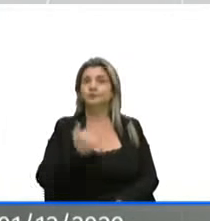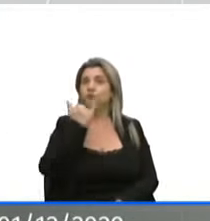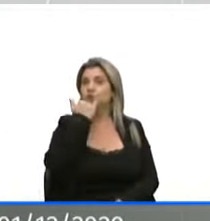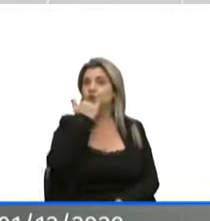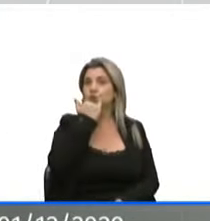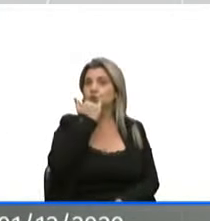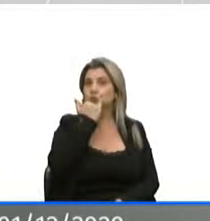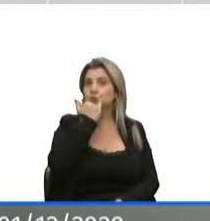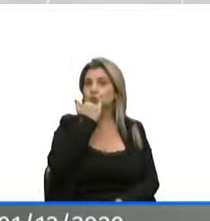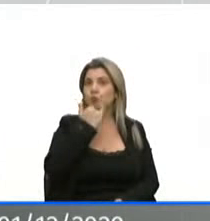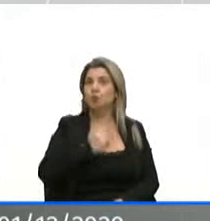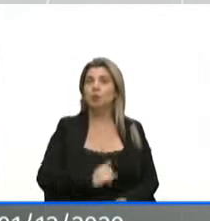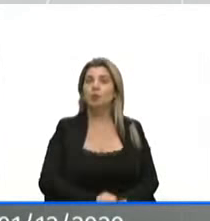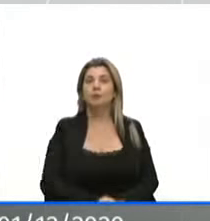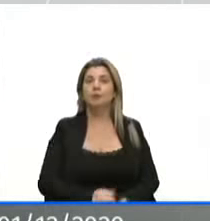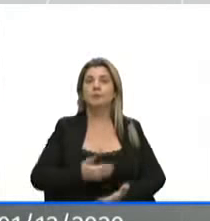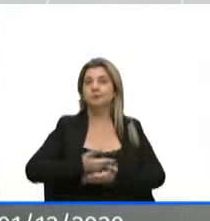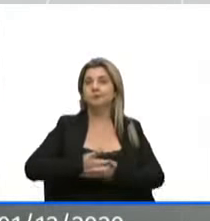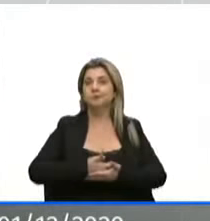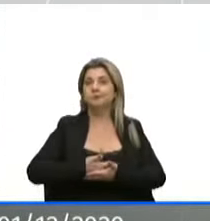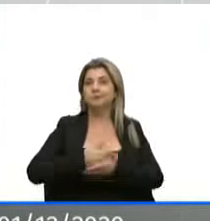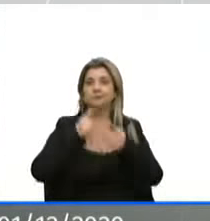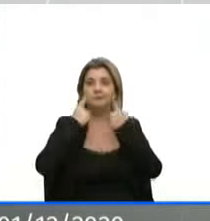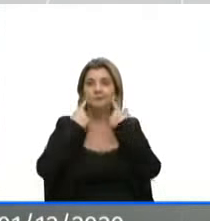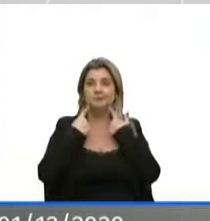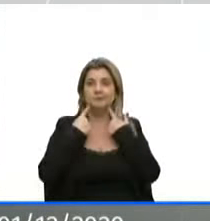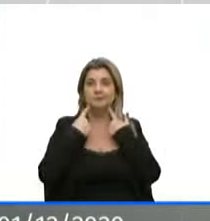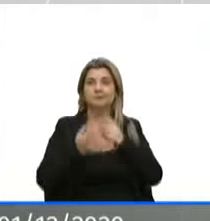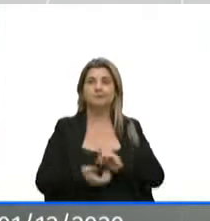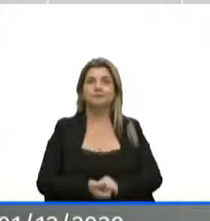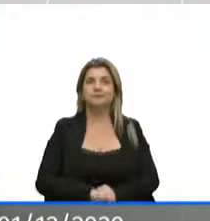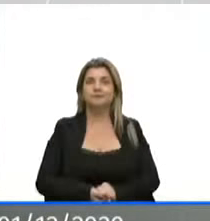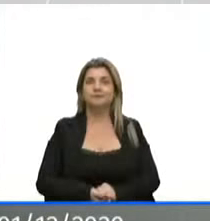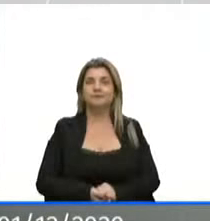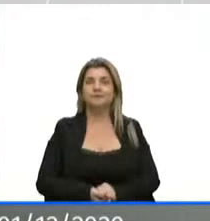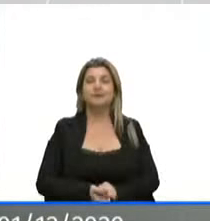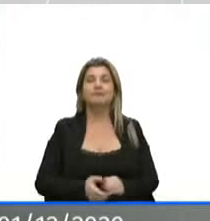é que o Nenê está chorando aqui, olha, tem outro assunto, é a creche, né?